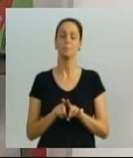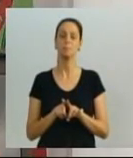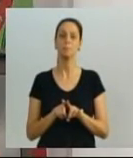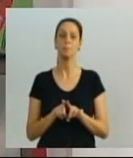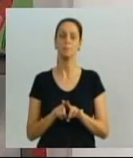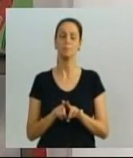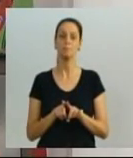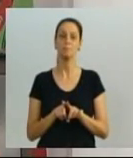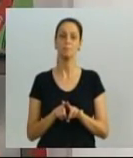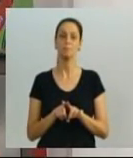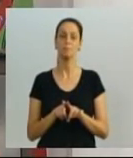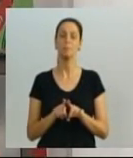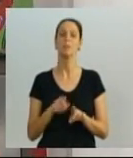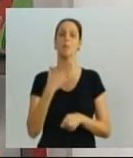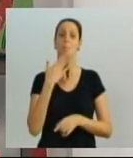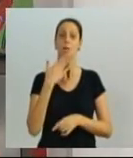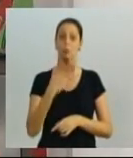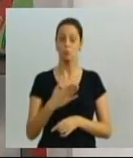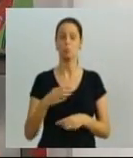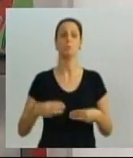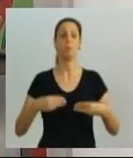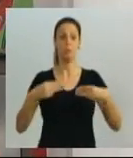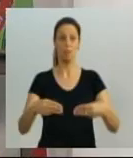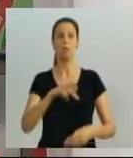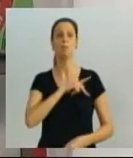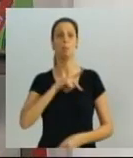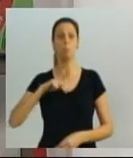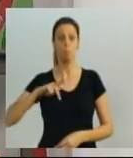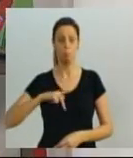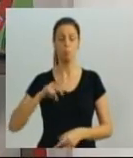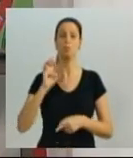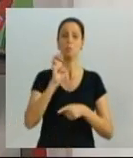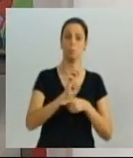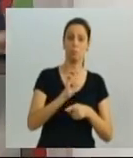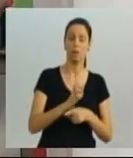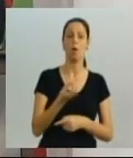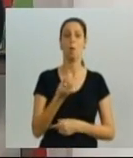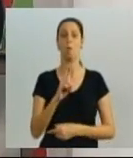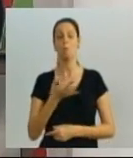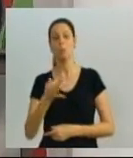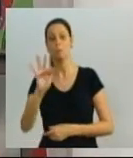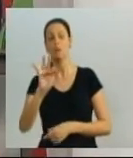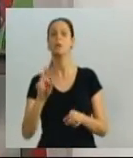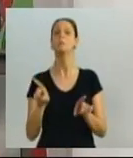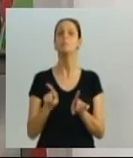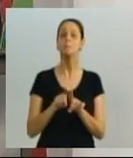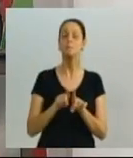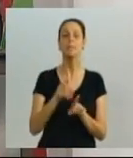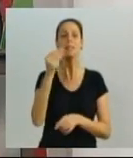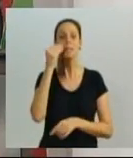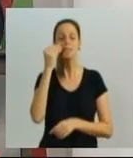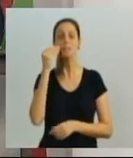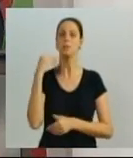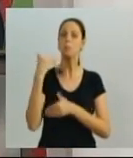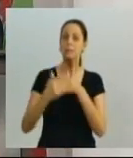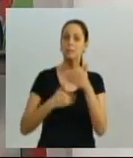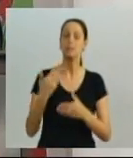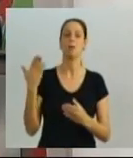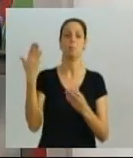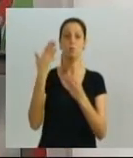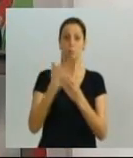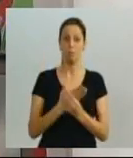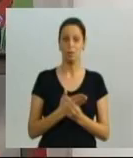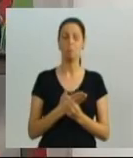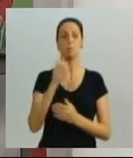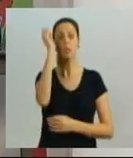sobre o pedido do Ministério Público, quer estadual ou federal, tentando iniciar um processo que vai fazer com